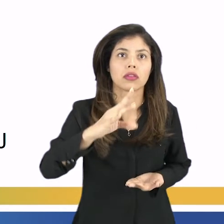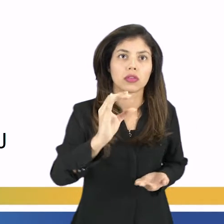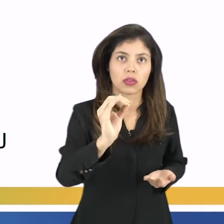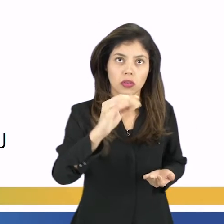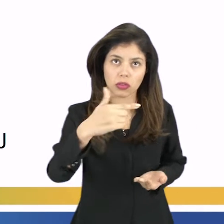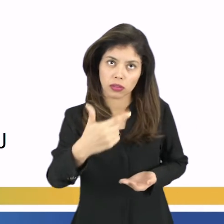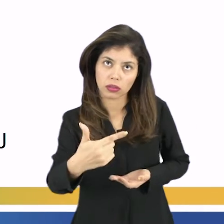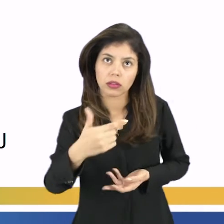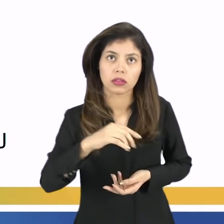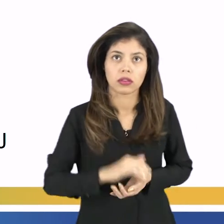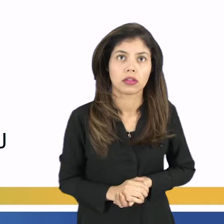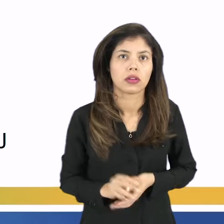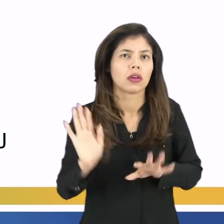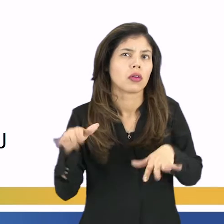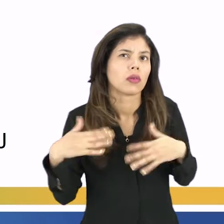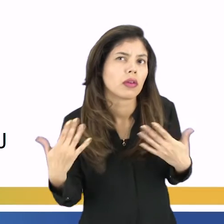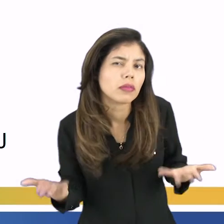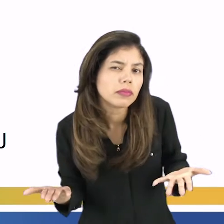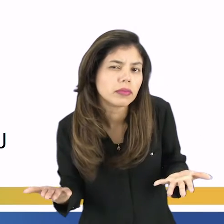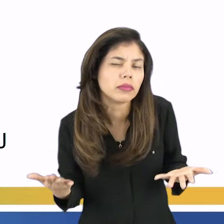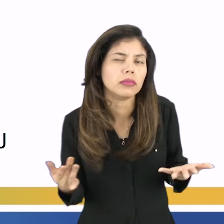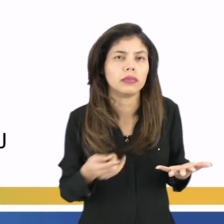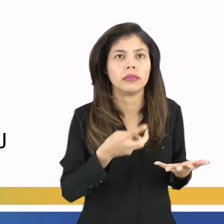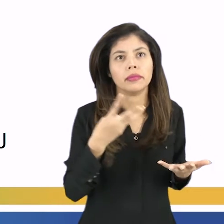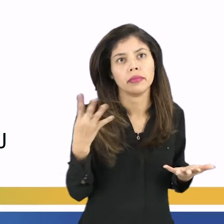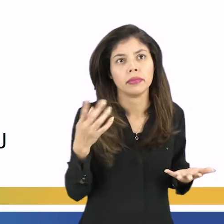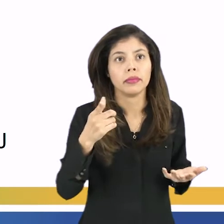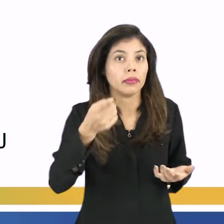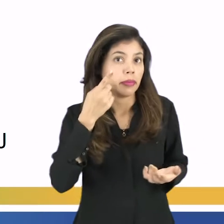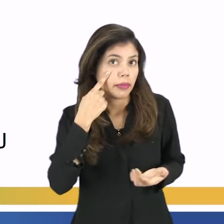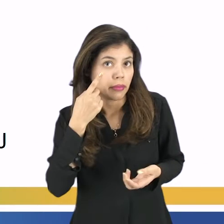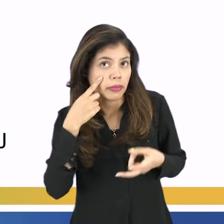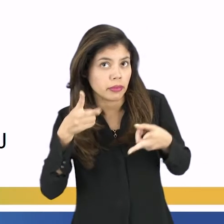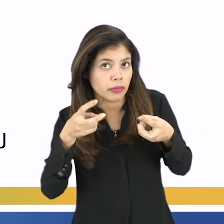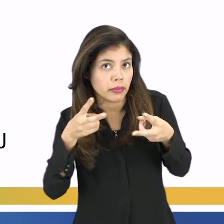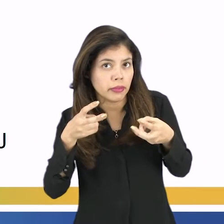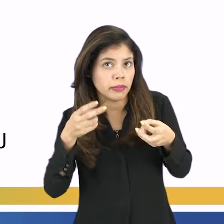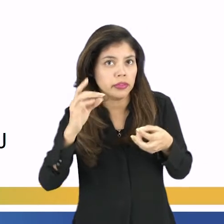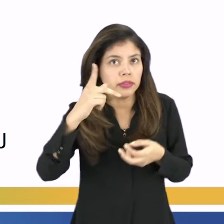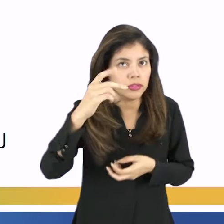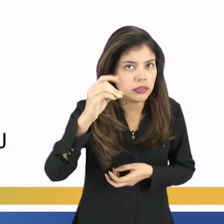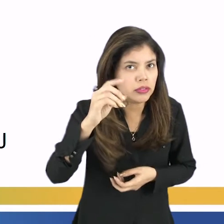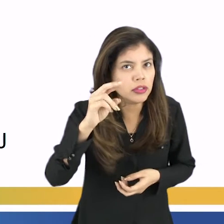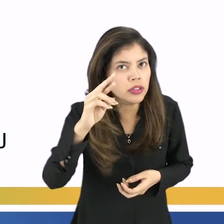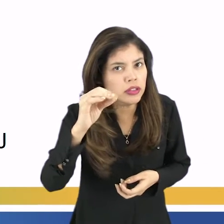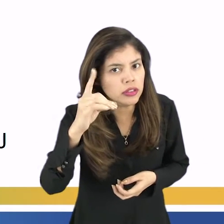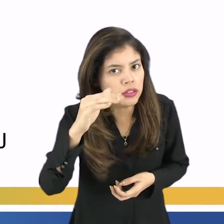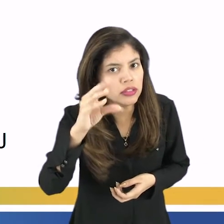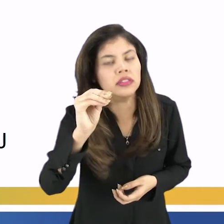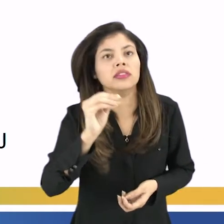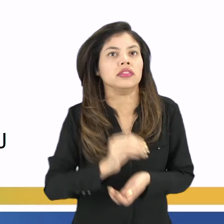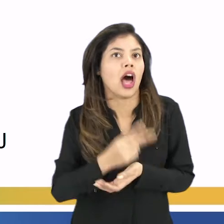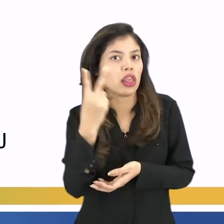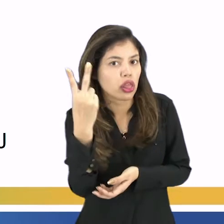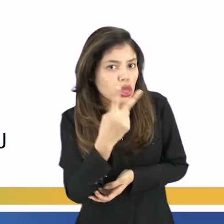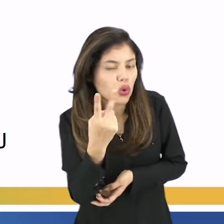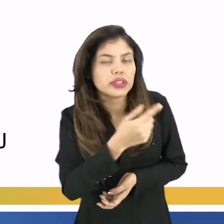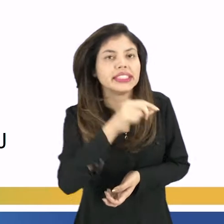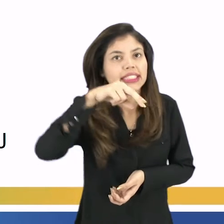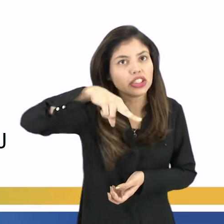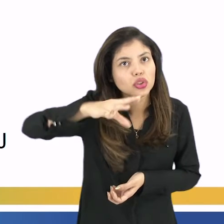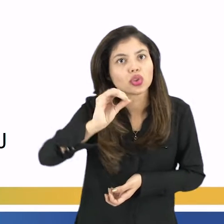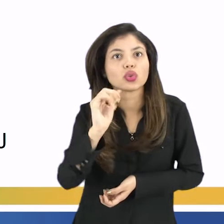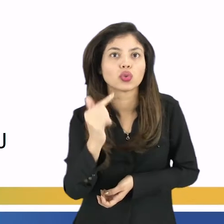do dióxido de nitrogênio será igual a quanto? Então perceba que nós temos aqui a nossa equação padrão, olha só. 2 mols